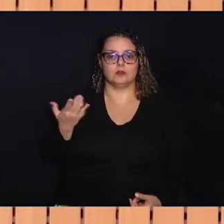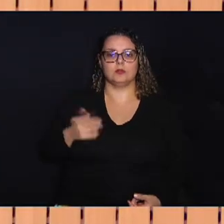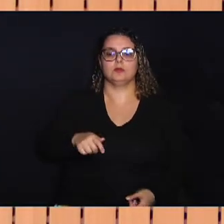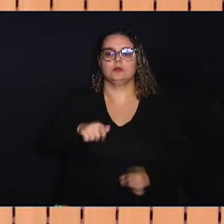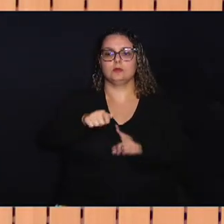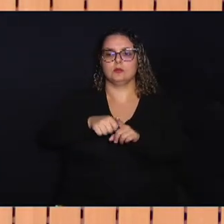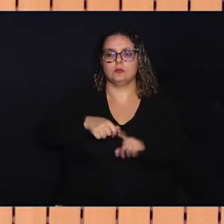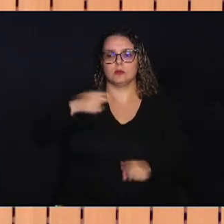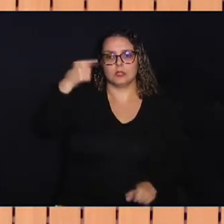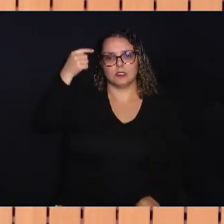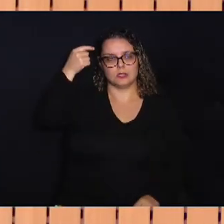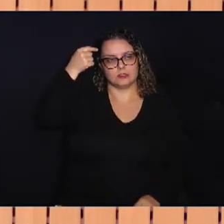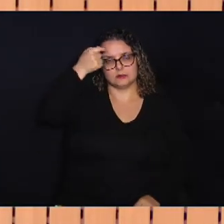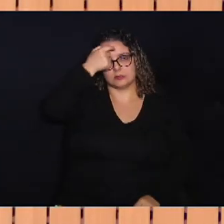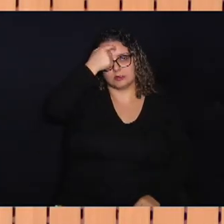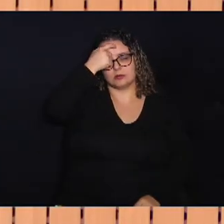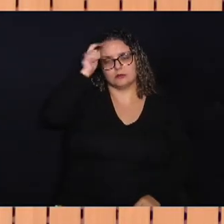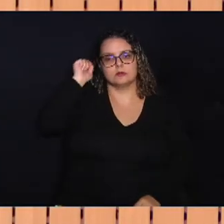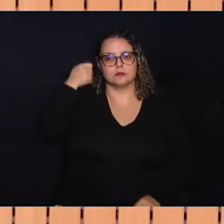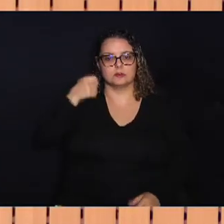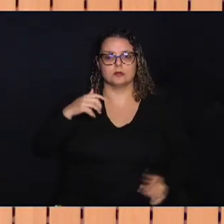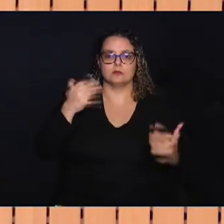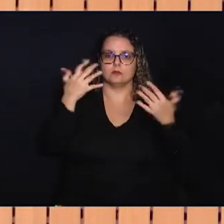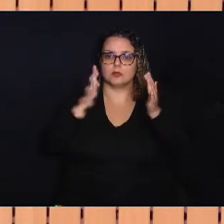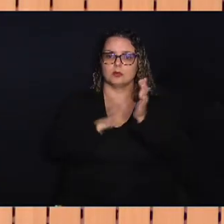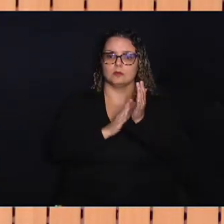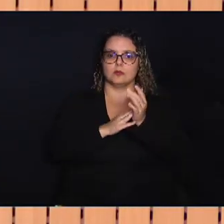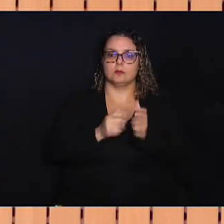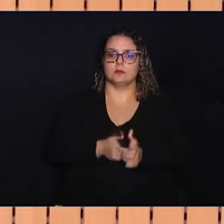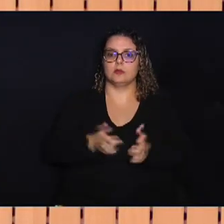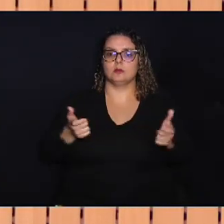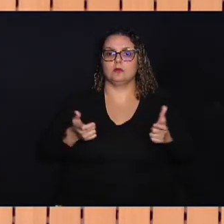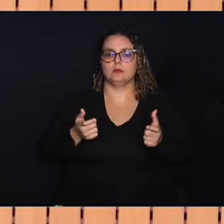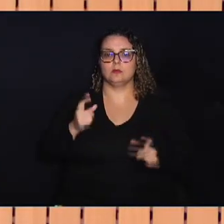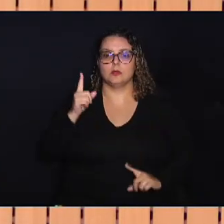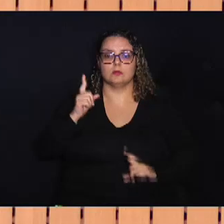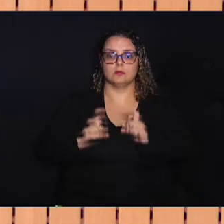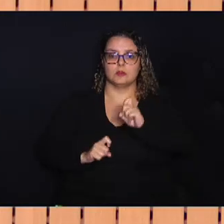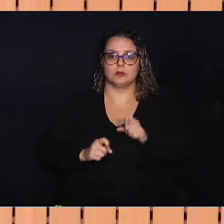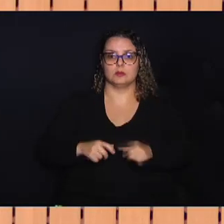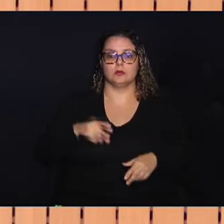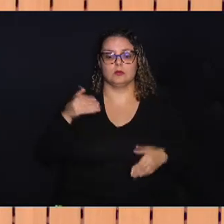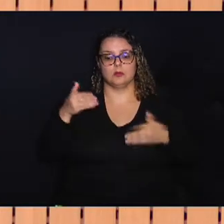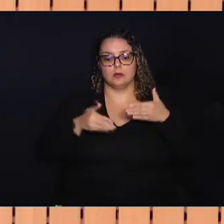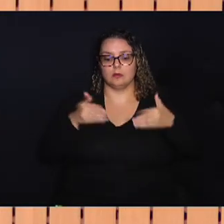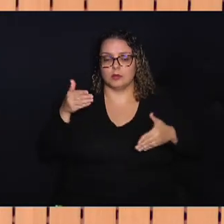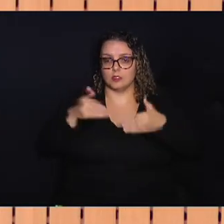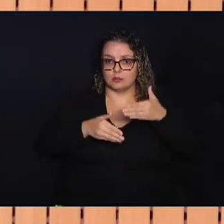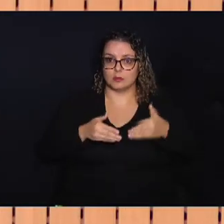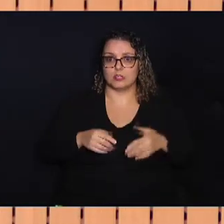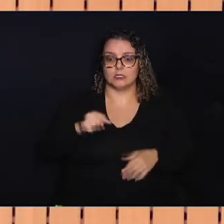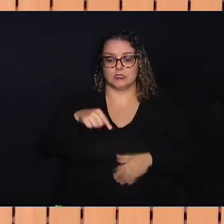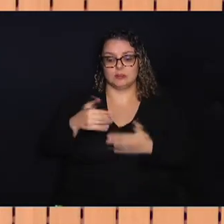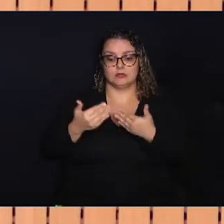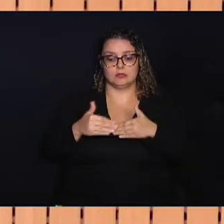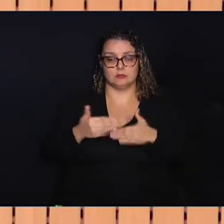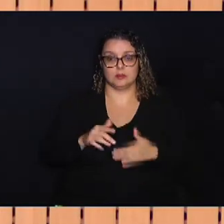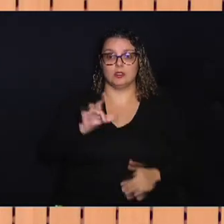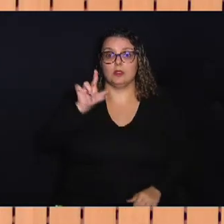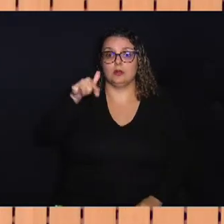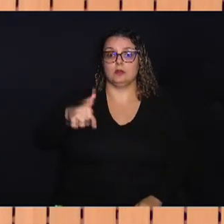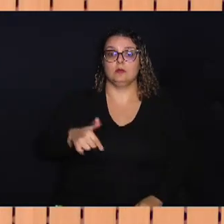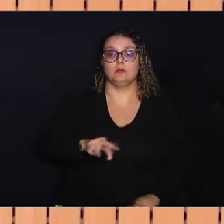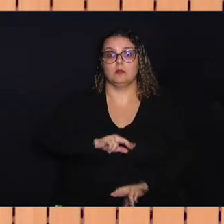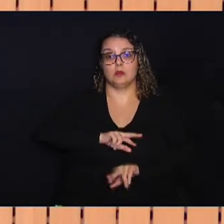consciência negra. Saúdo também pelo aumento expressivo da participação dos estudantes brasileiros nessa prova, após